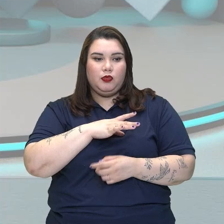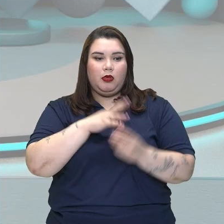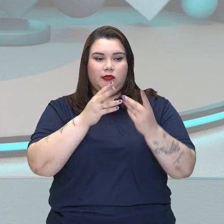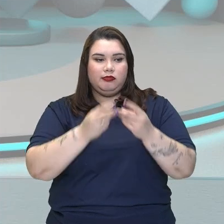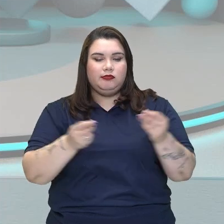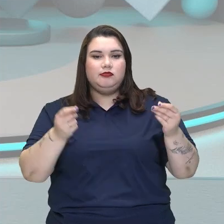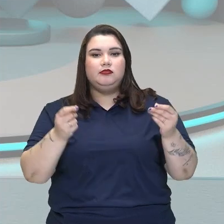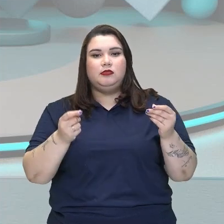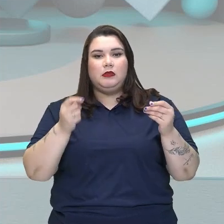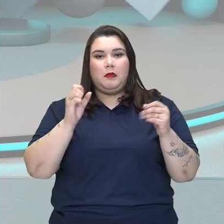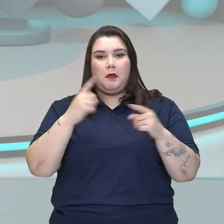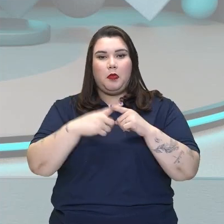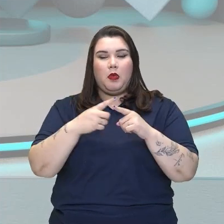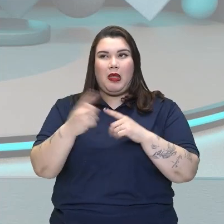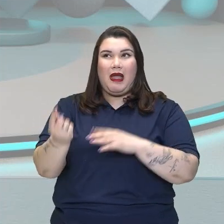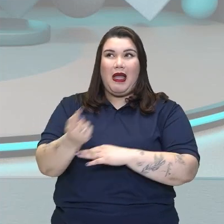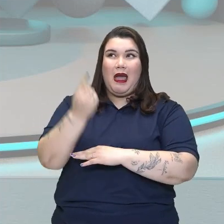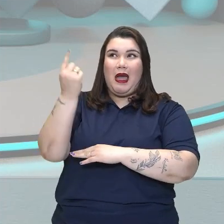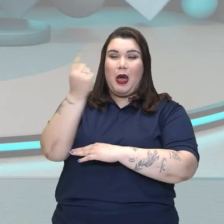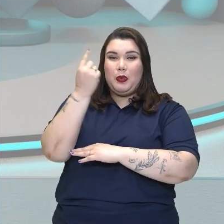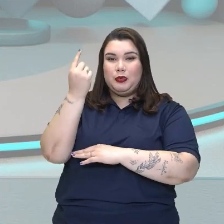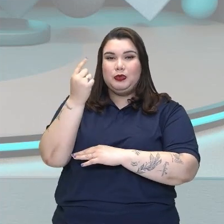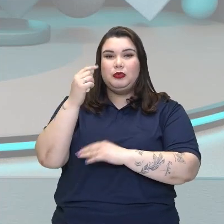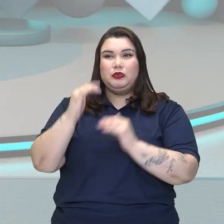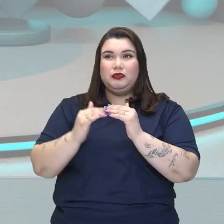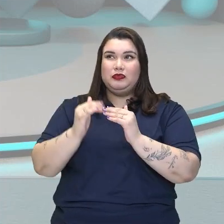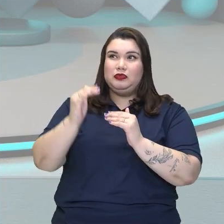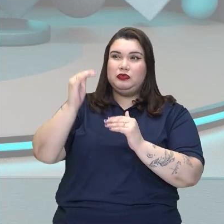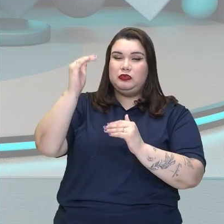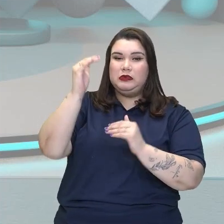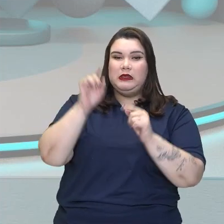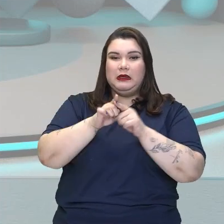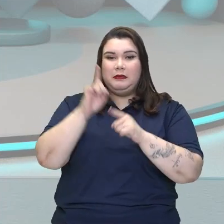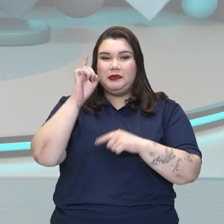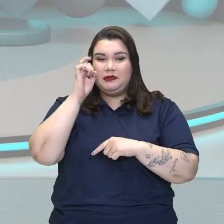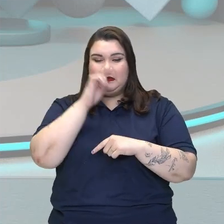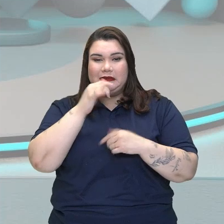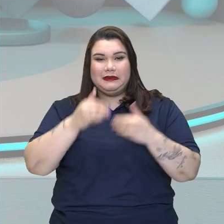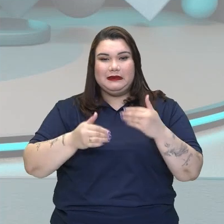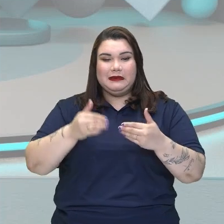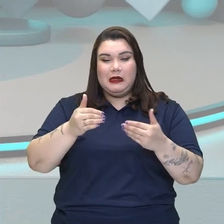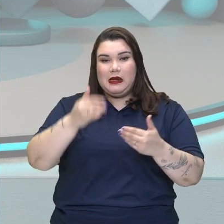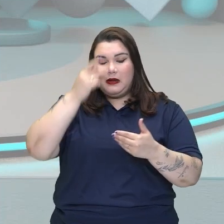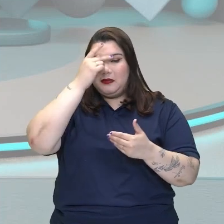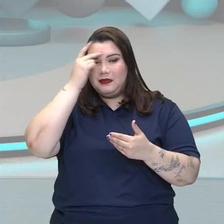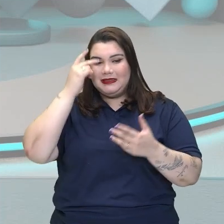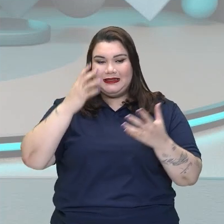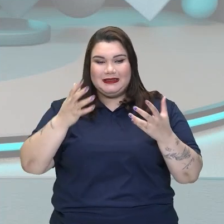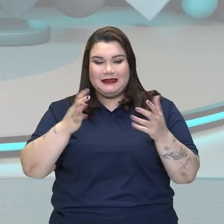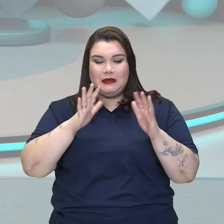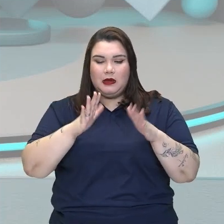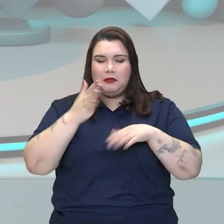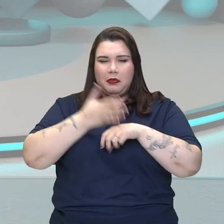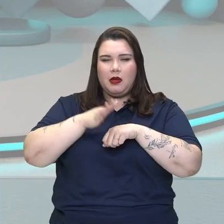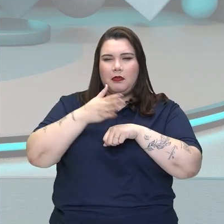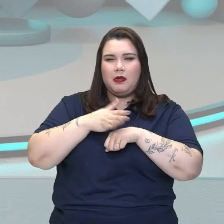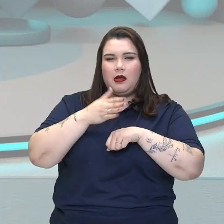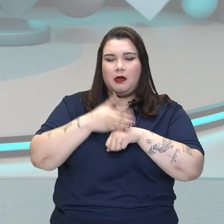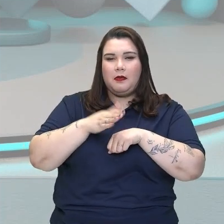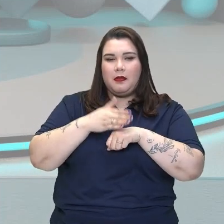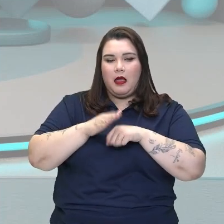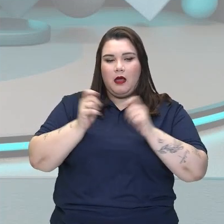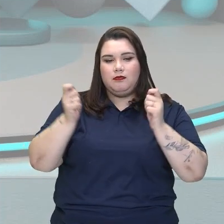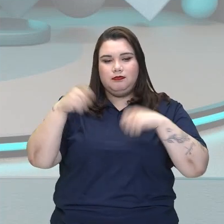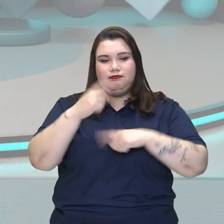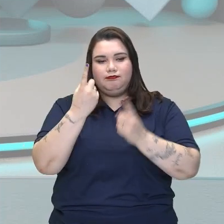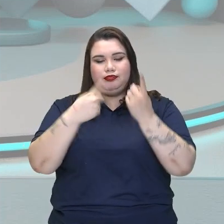a complexidade dos percursos, né? E a complexidade dos percursos ajudam os praticantes a enfrentar o quê? E